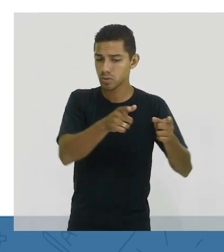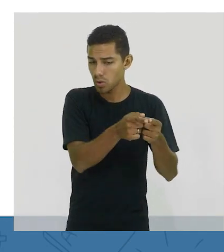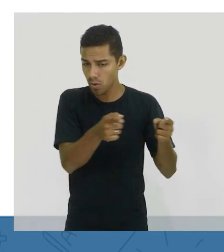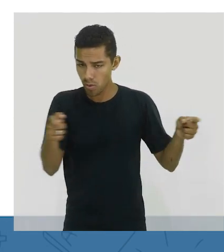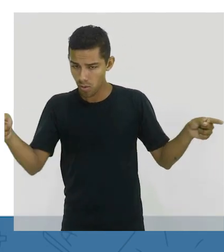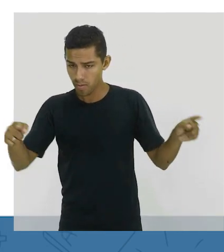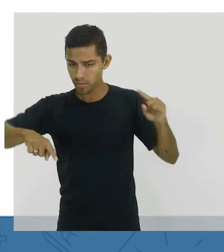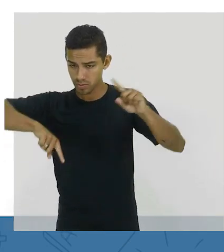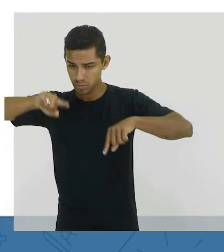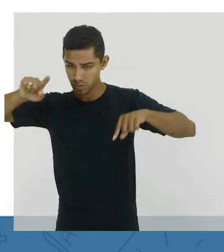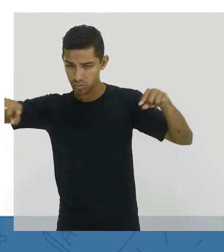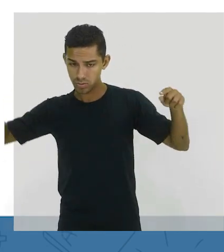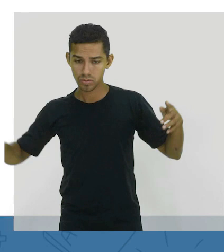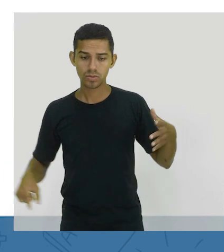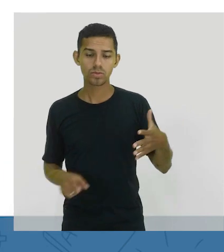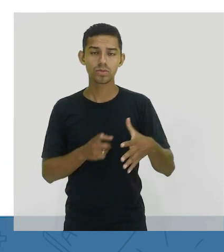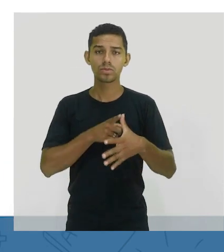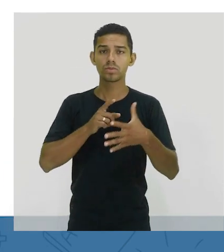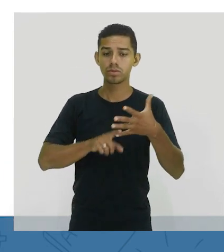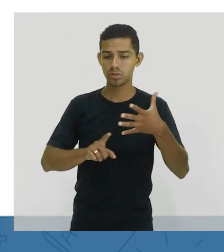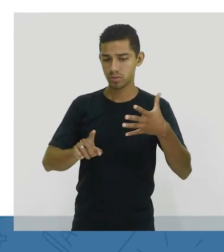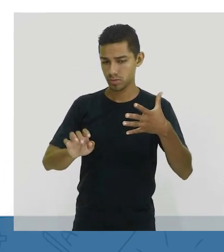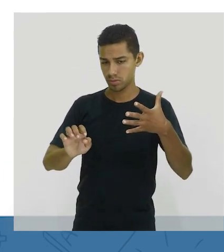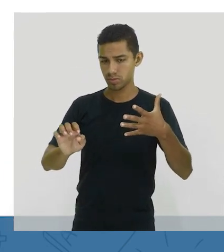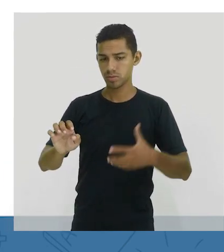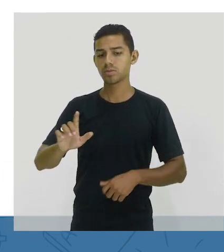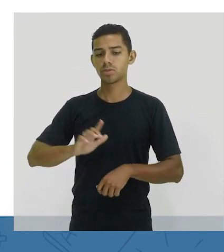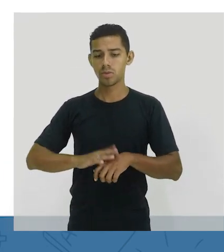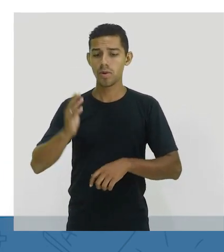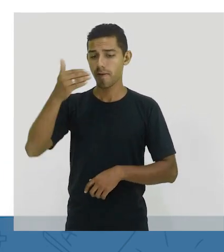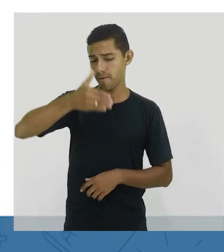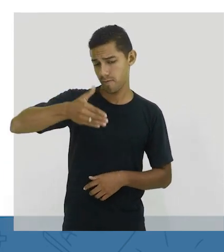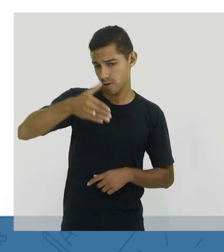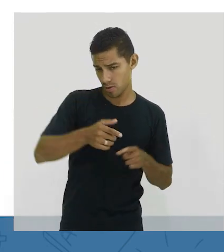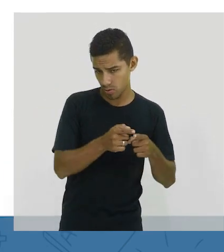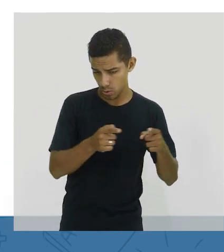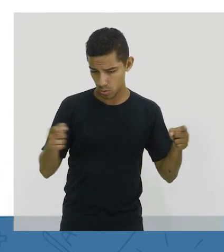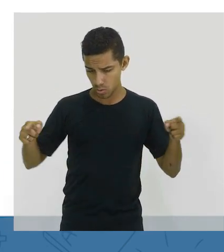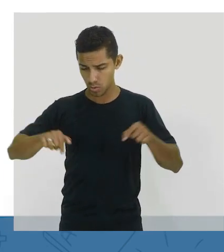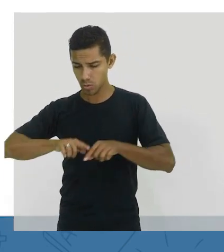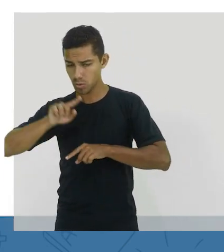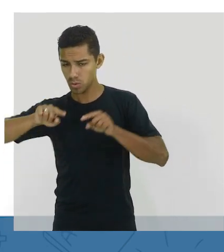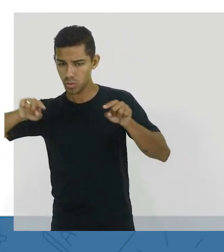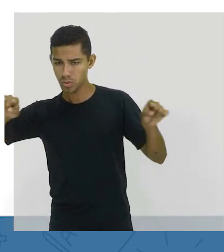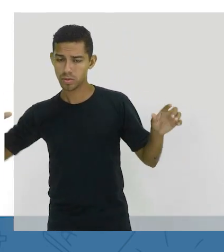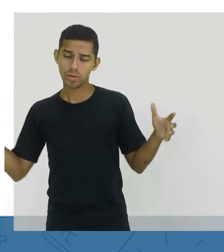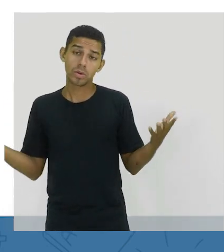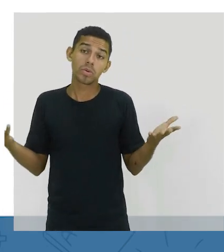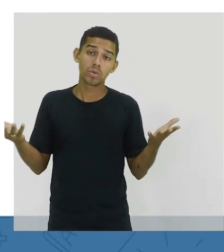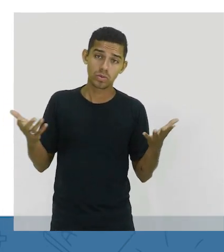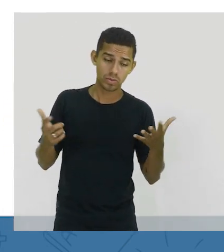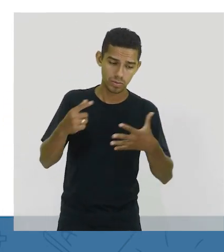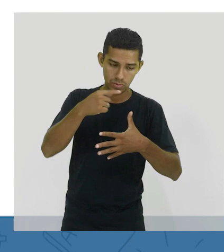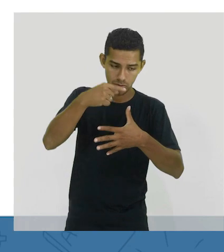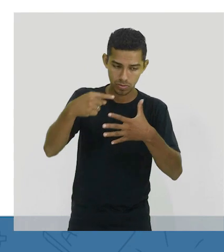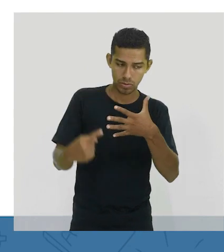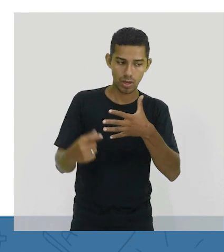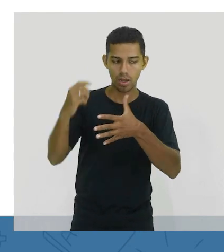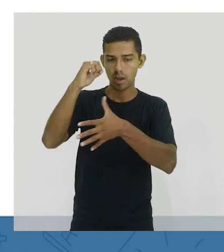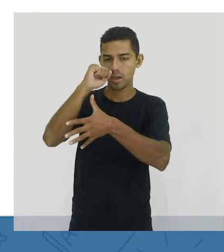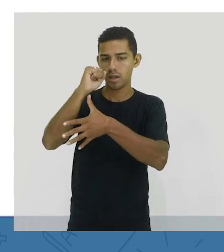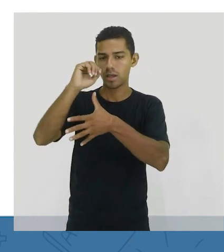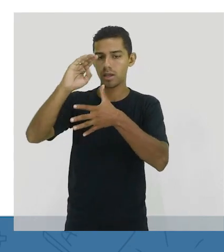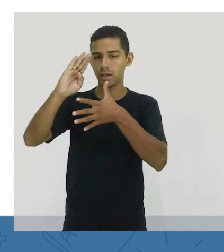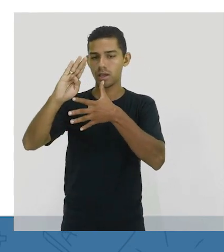de onda. Letra E, frequência e comprimento de onda. Então vamos lá. Bom,